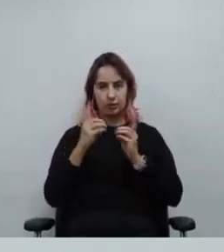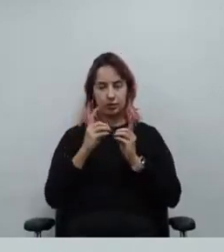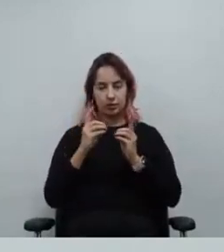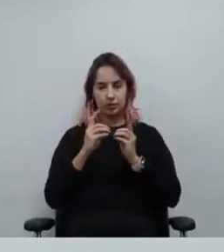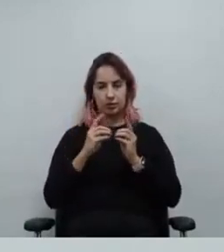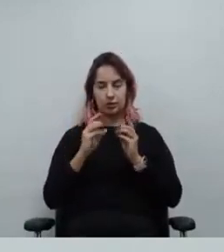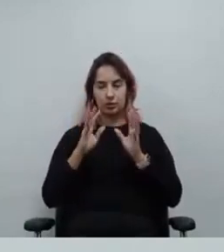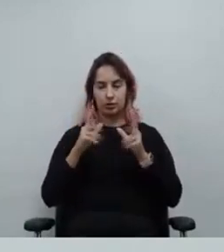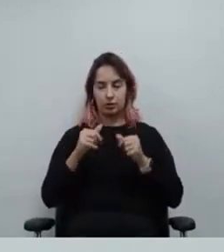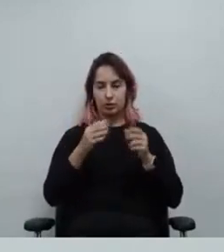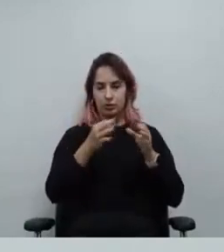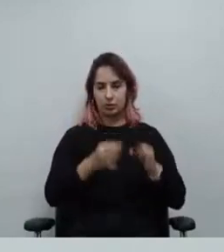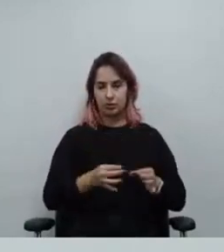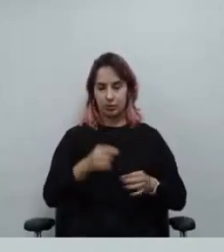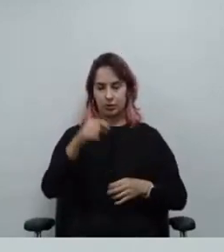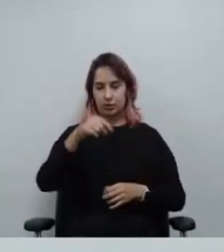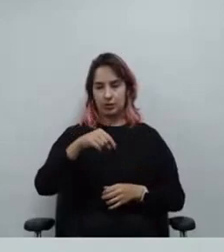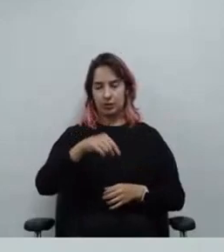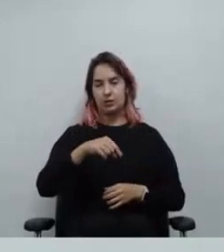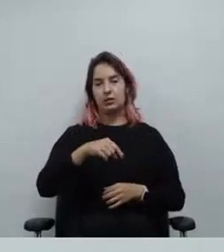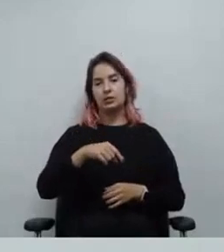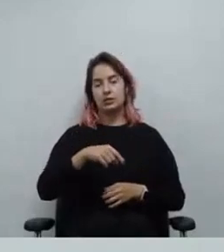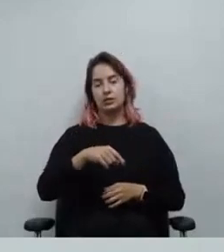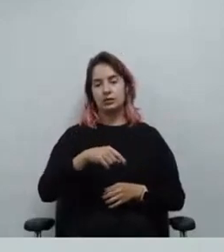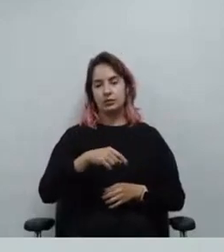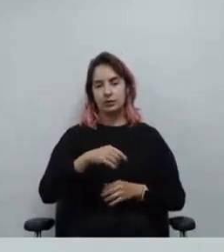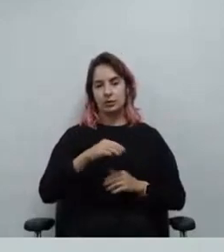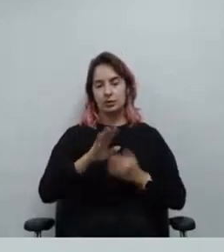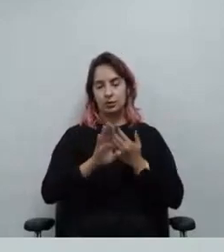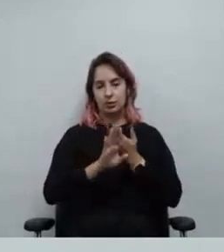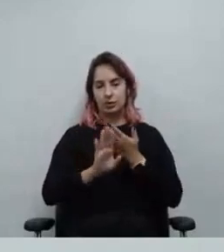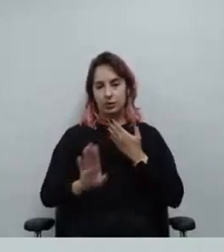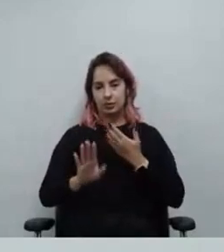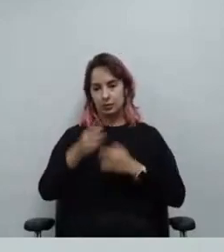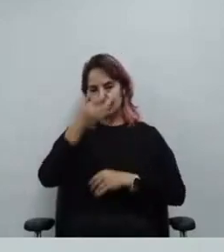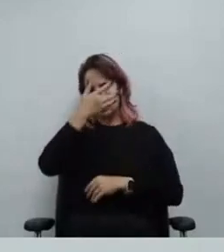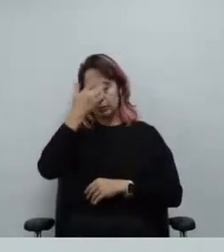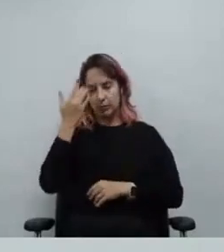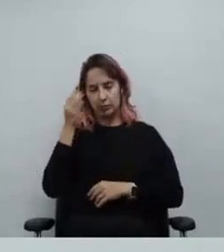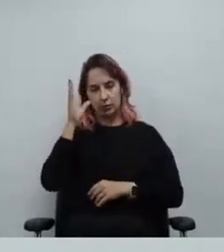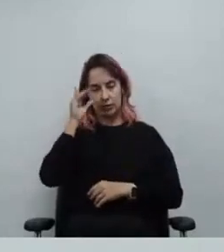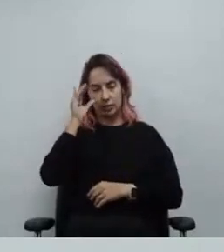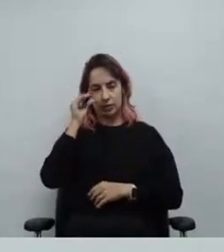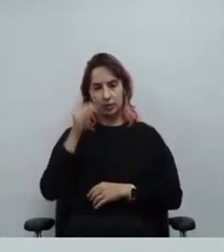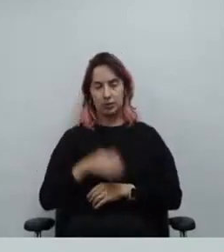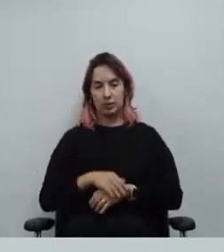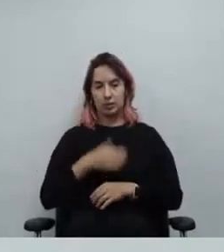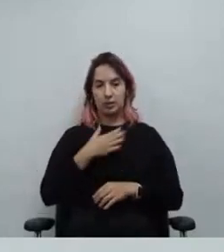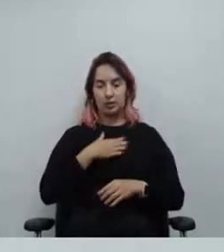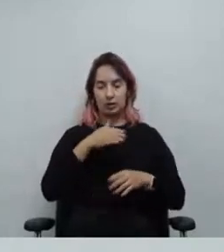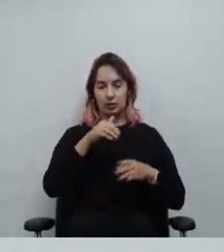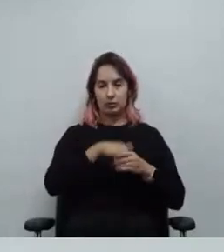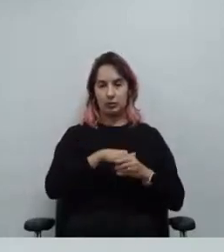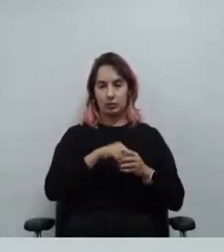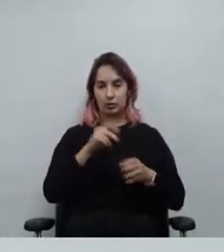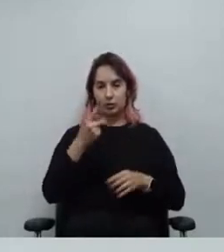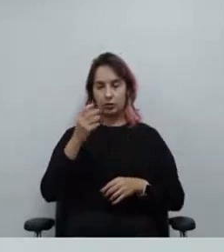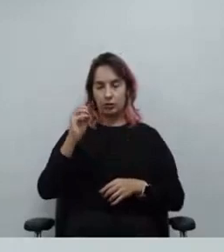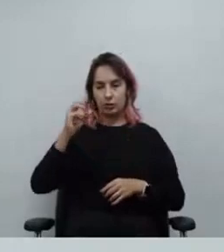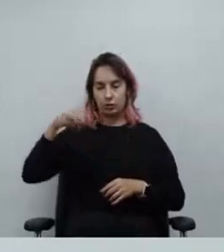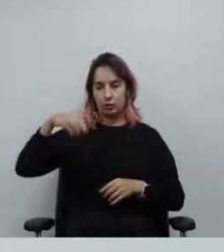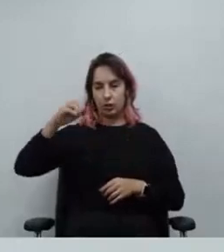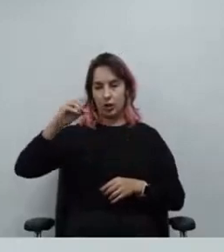determinação estabelecida por este colegiado quando do deferimento do afastamento da interessada, razão pela qual voto pela homologação do